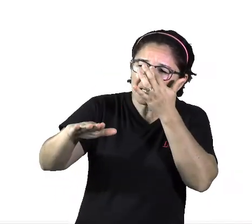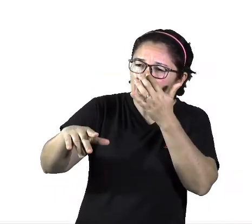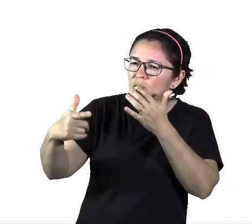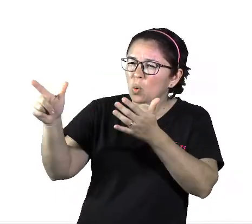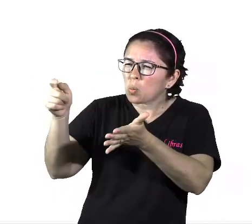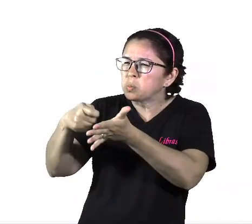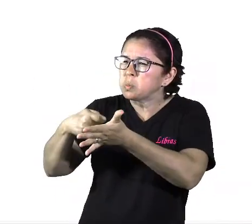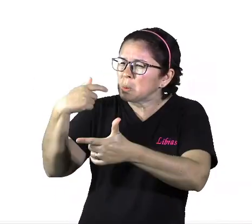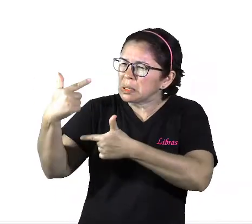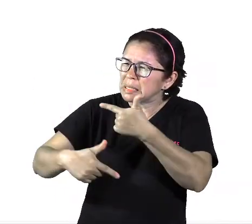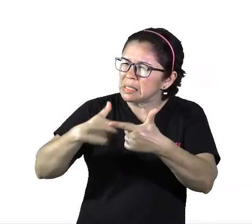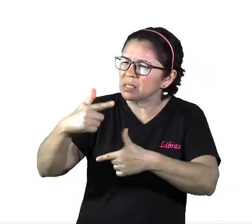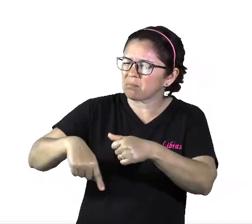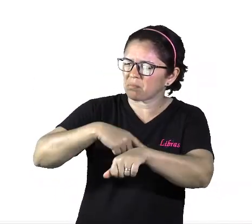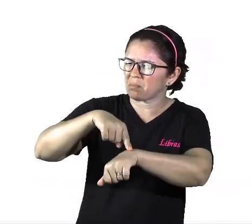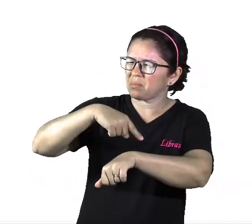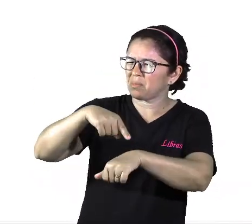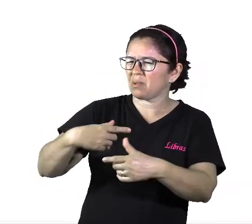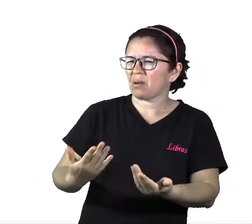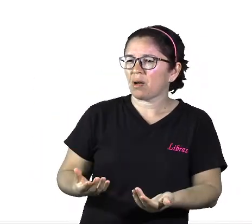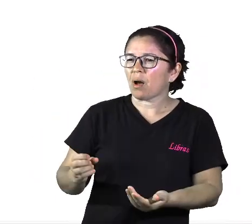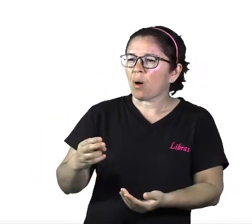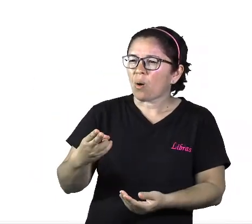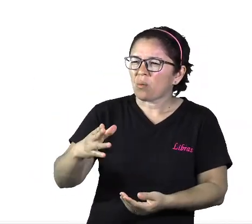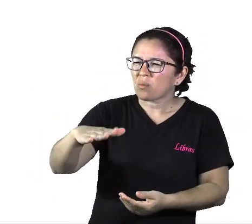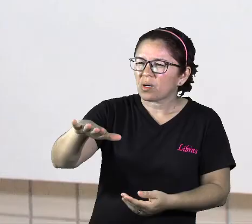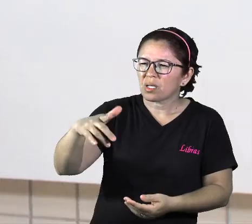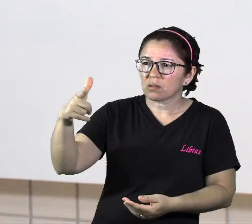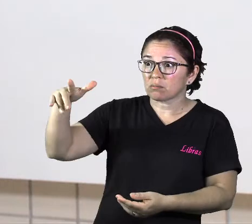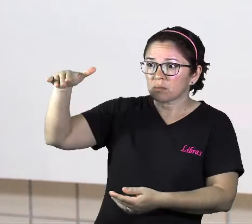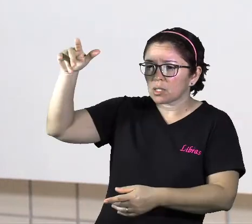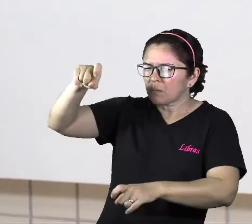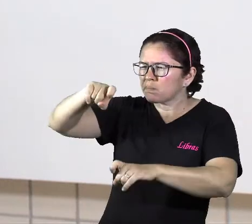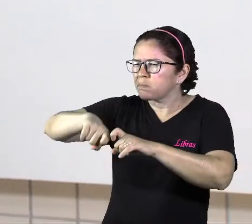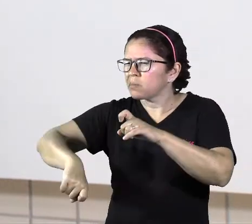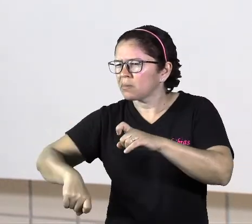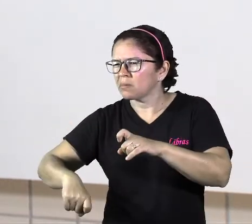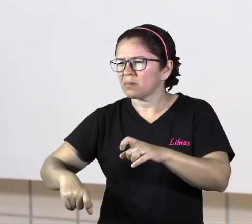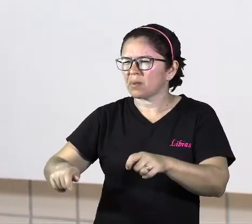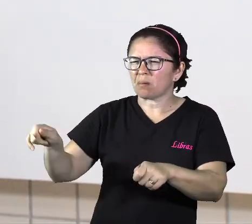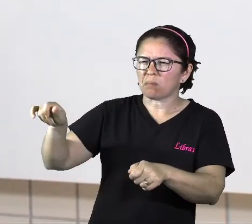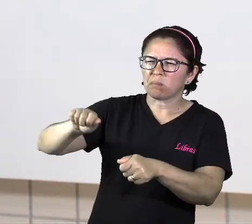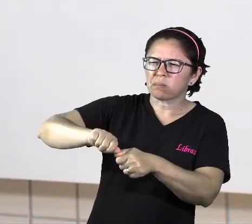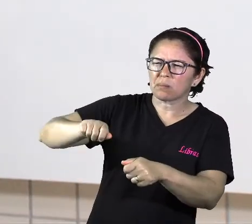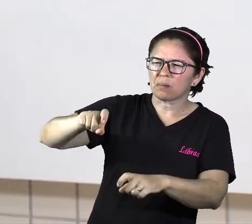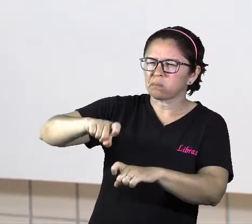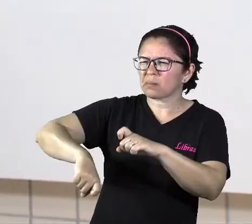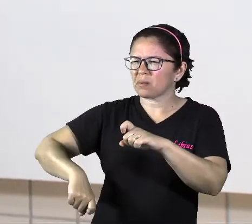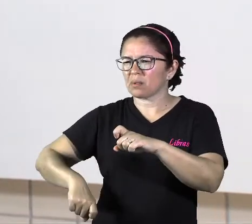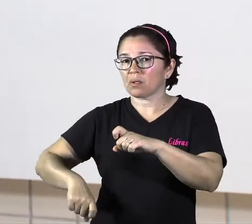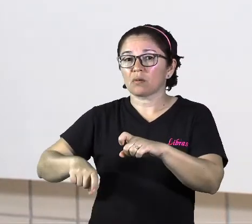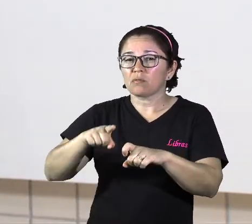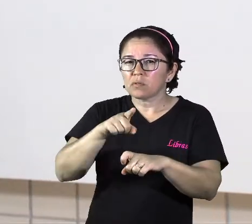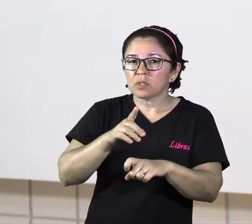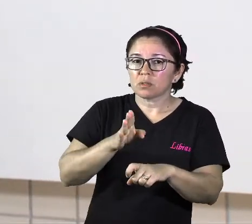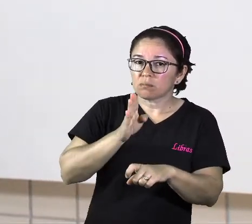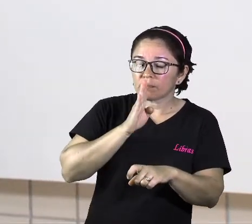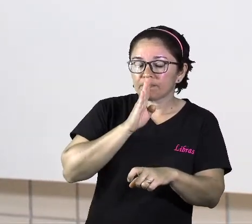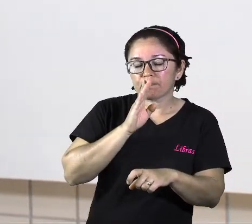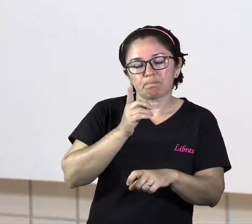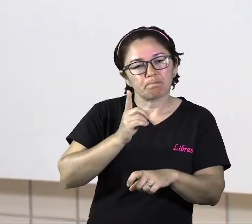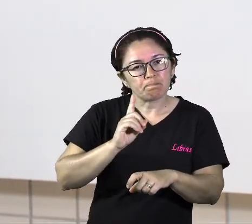de crianças e adolescentes? Nós devemos o quê? Denunciar. Denuncie o trabalho